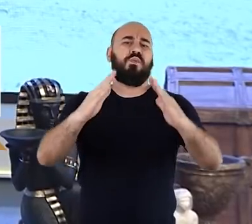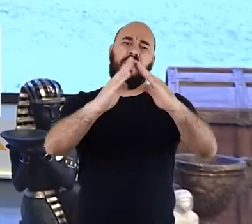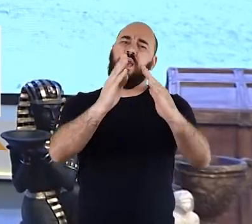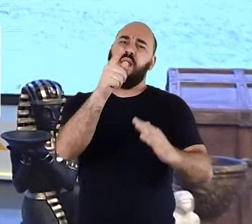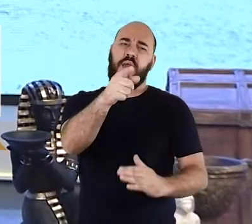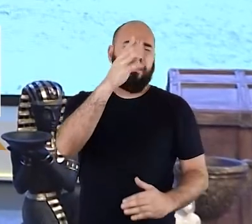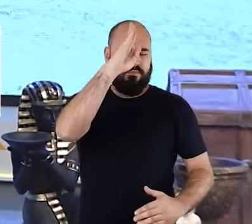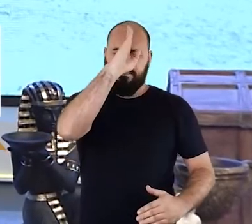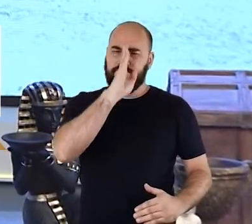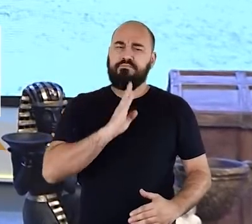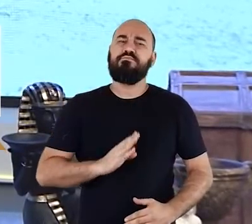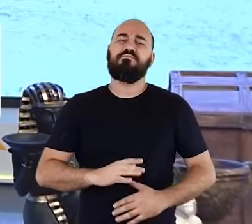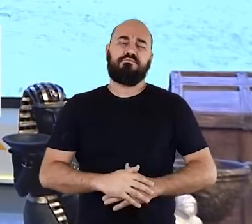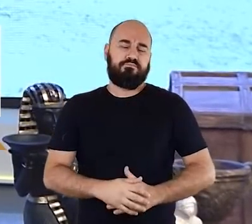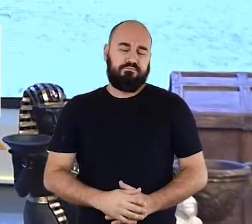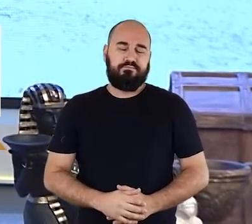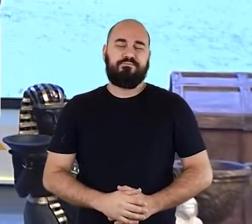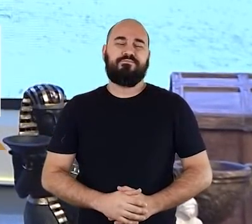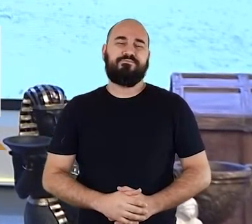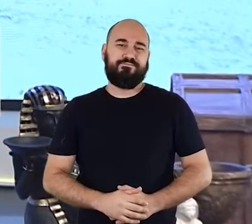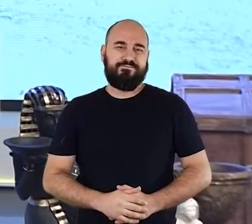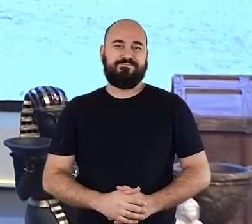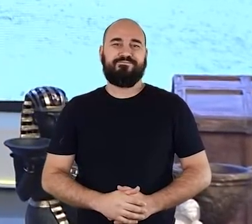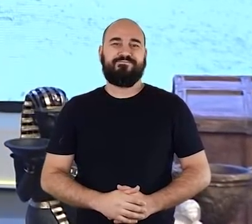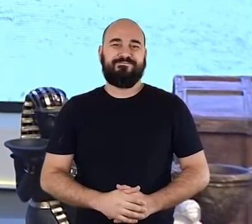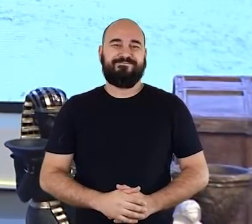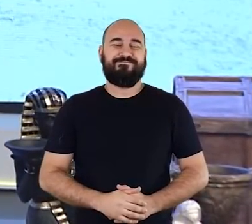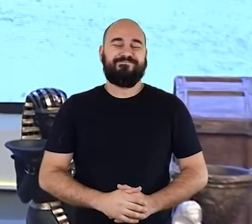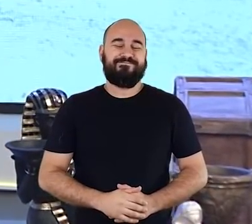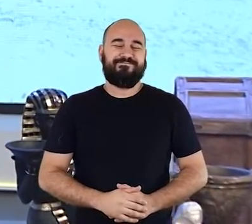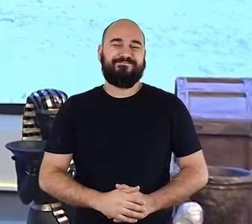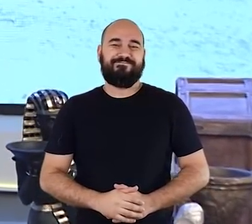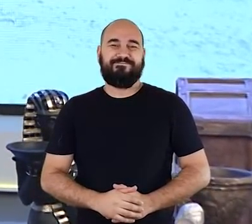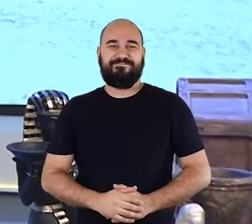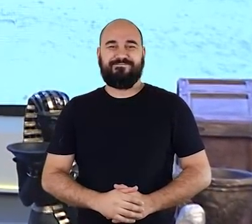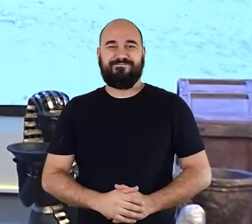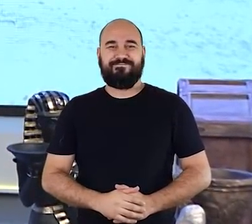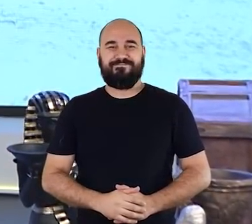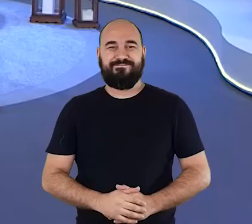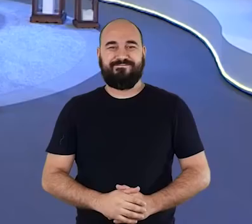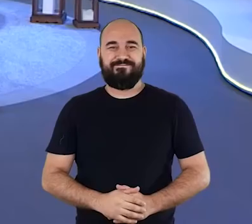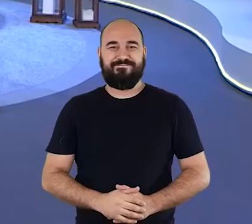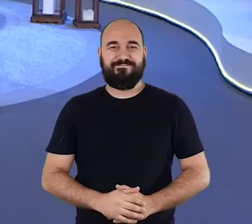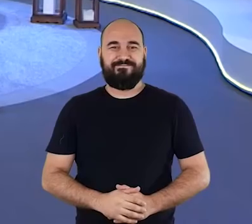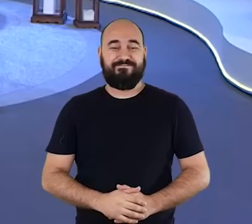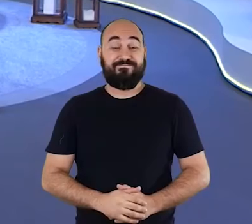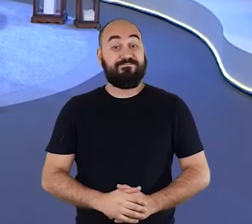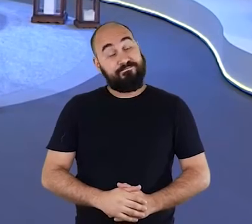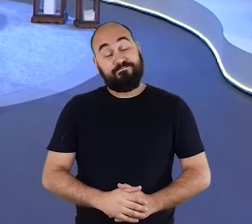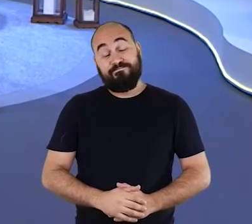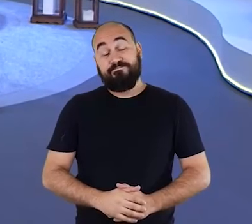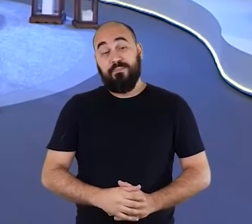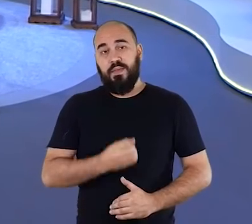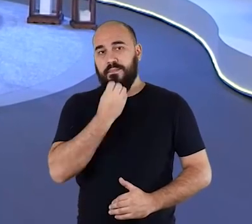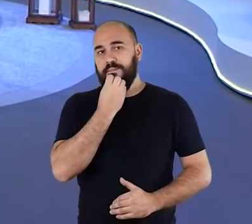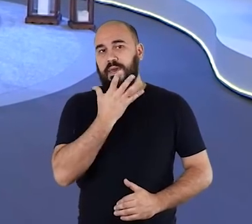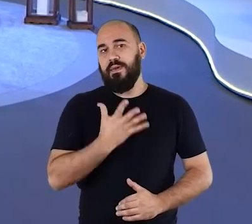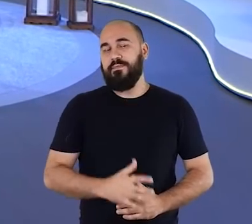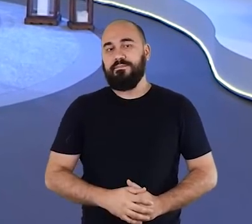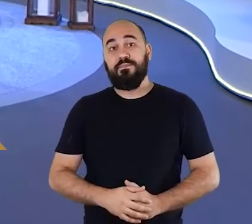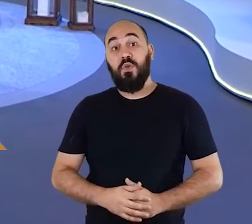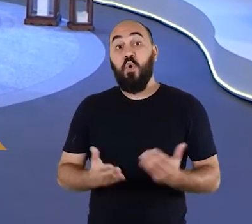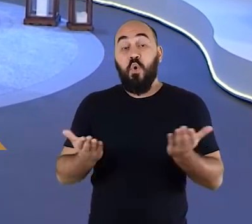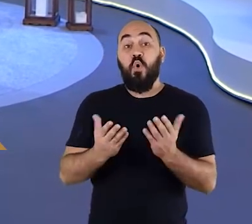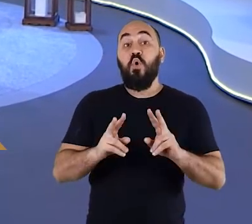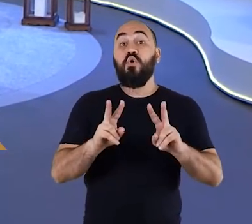o estudo Evidências chegará em sua casa completamente grátis. Muito bem, hoje vamos falar então